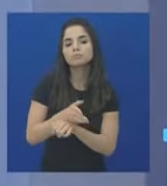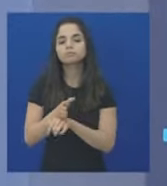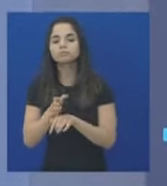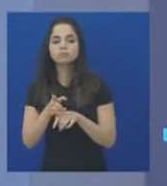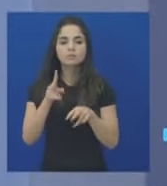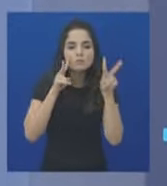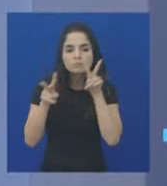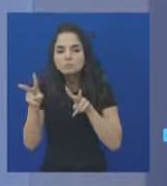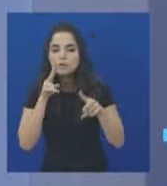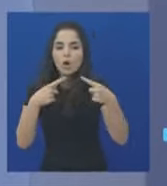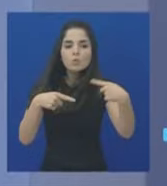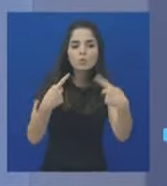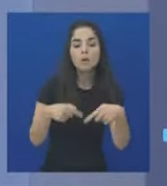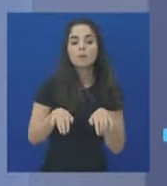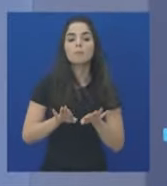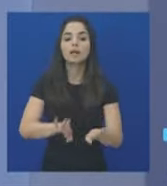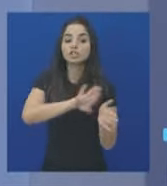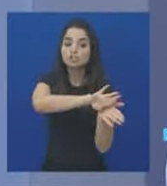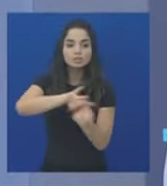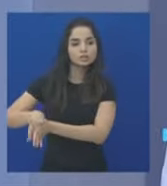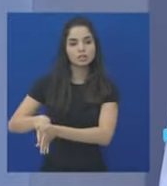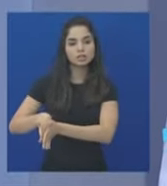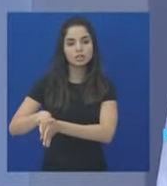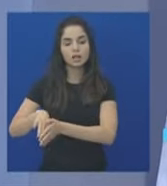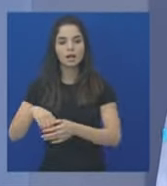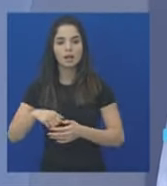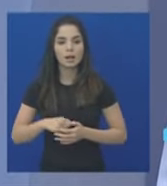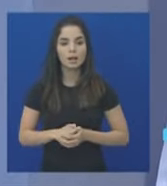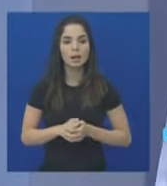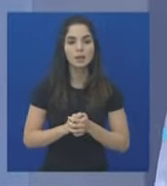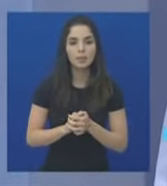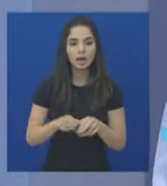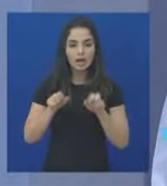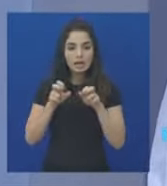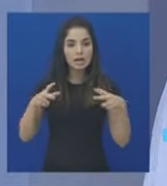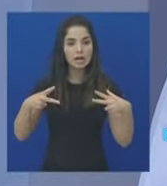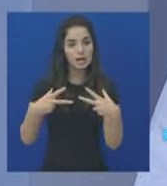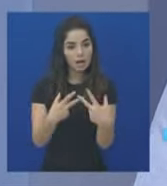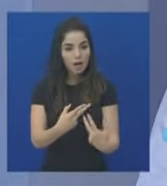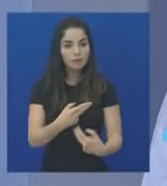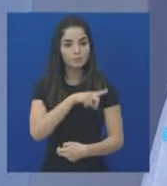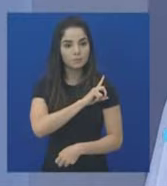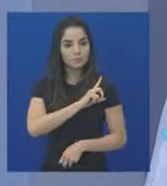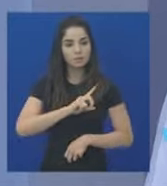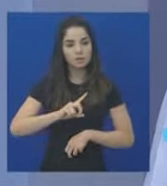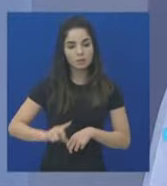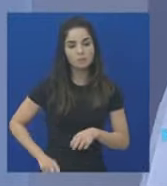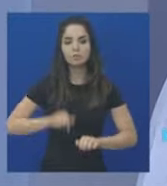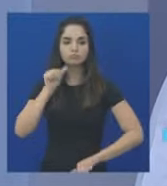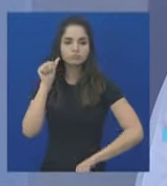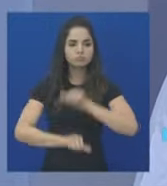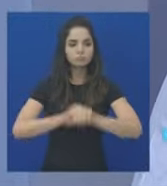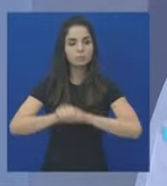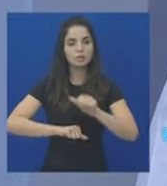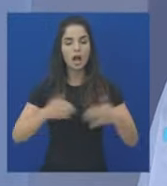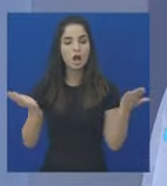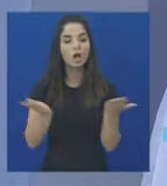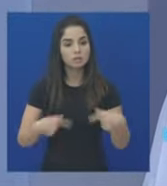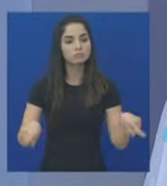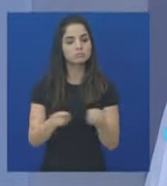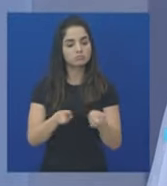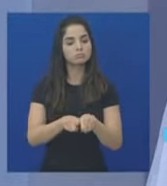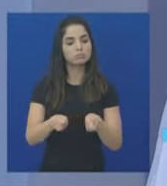Nós derrubamos essa PEC 37 na Câmara dos Deputados. E vamos governar com transparência, vamos fazer